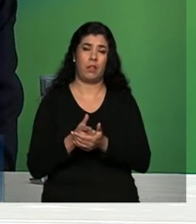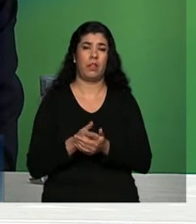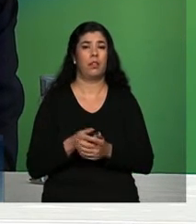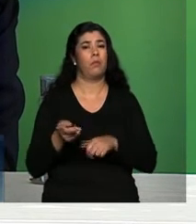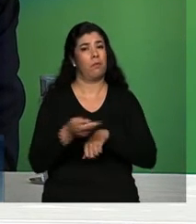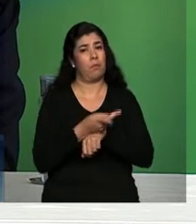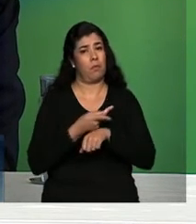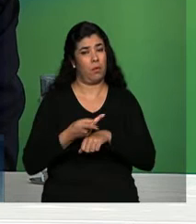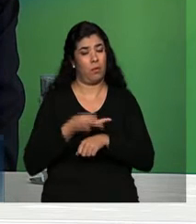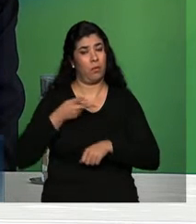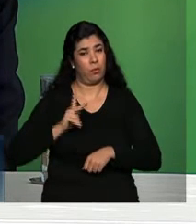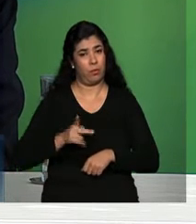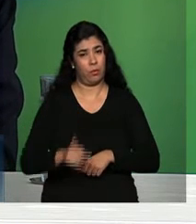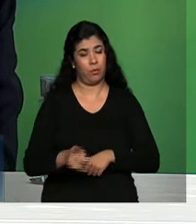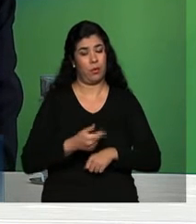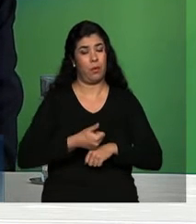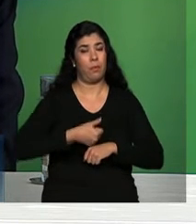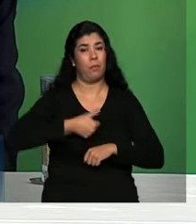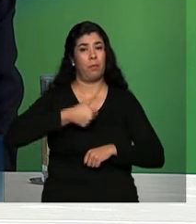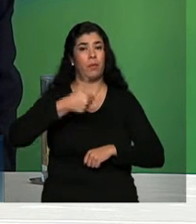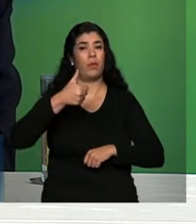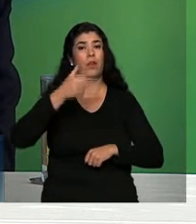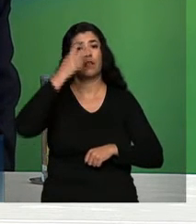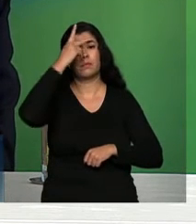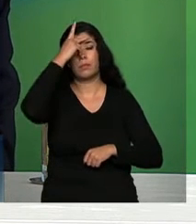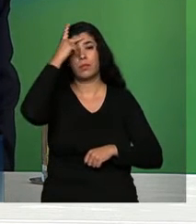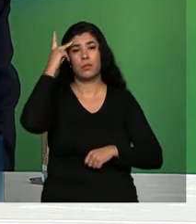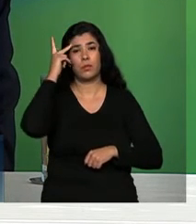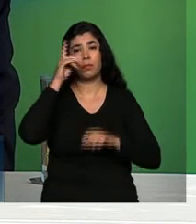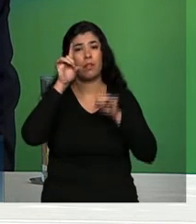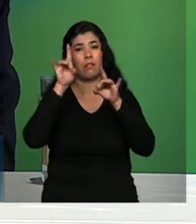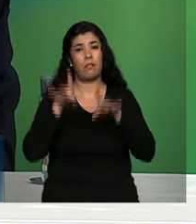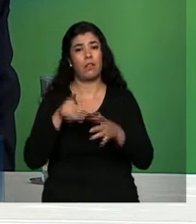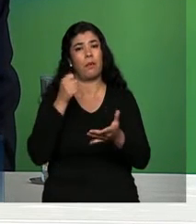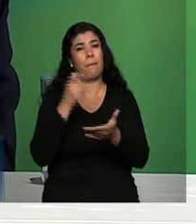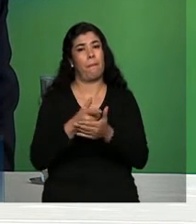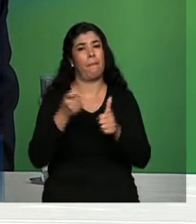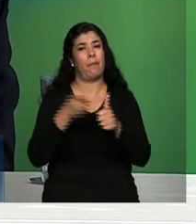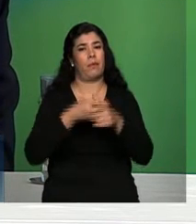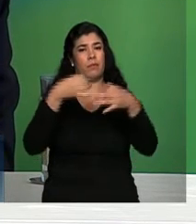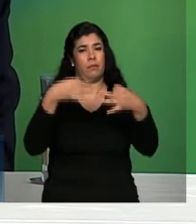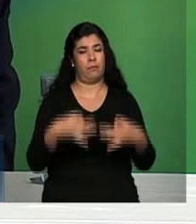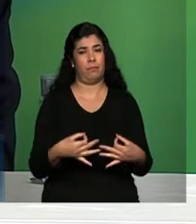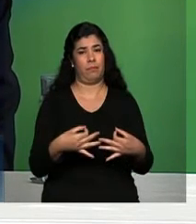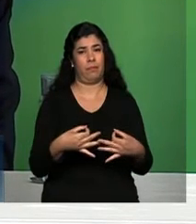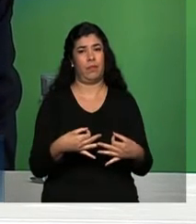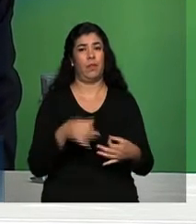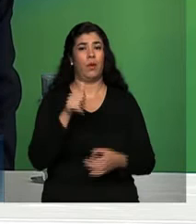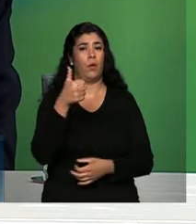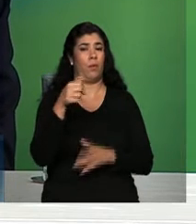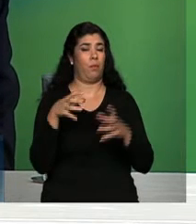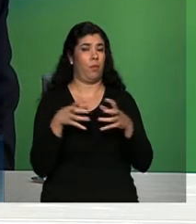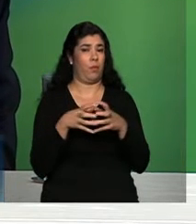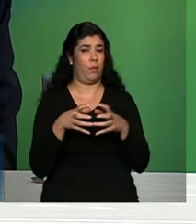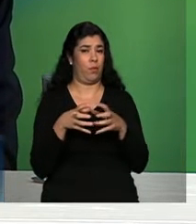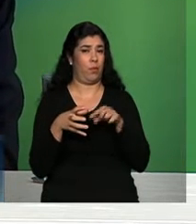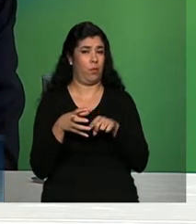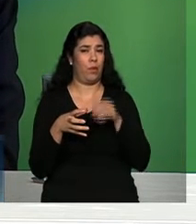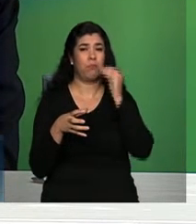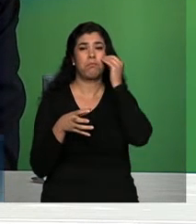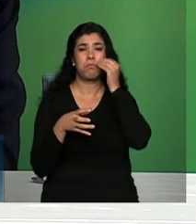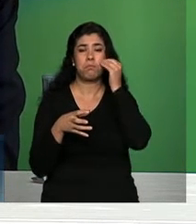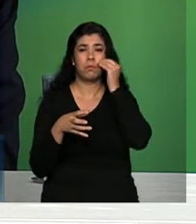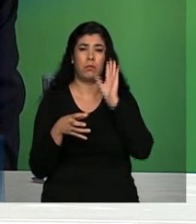de adimplência. A primeira remessa não valeu porque foi experimental,